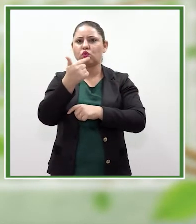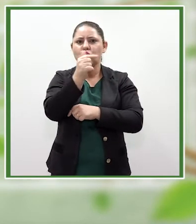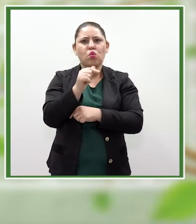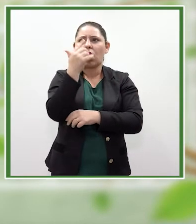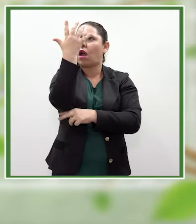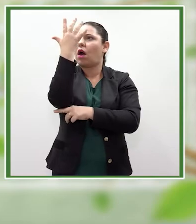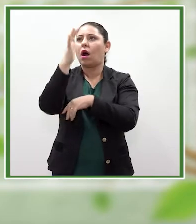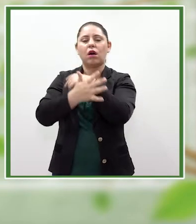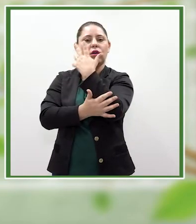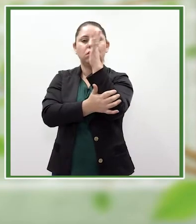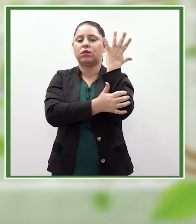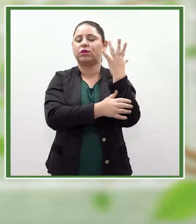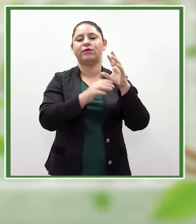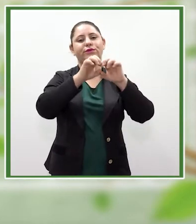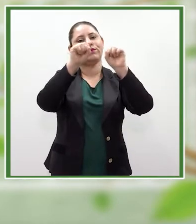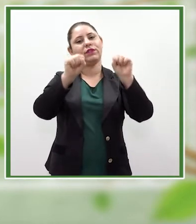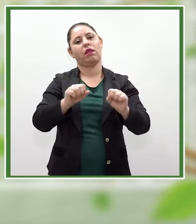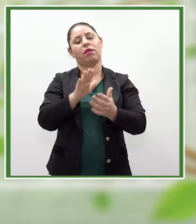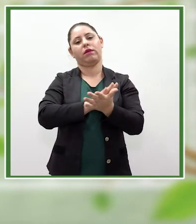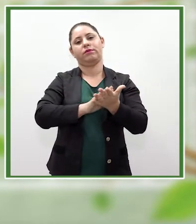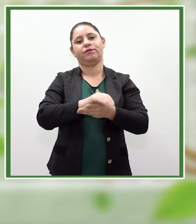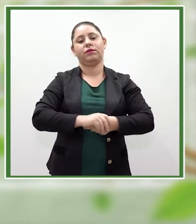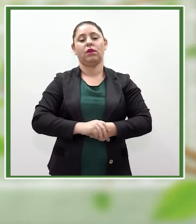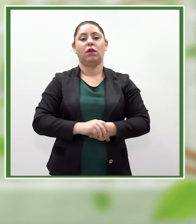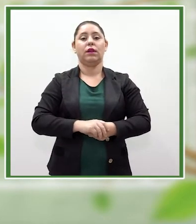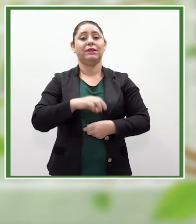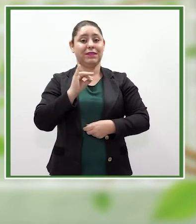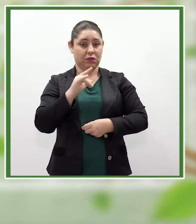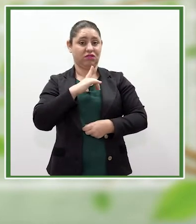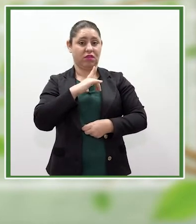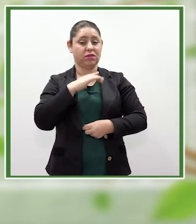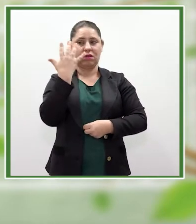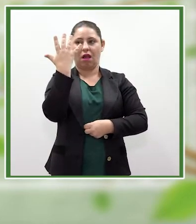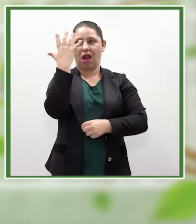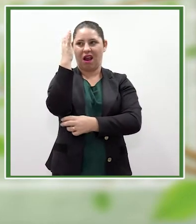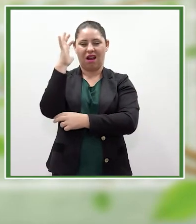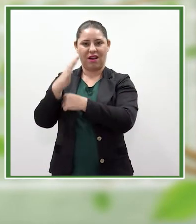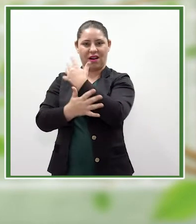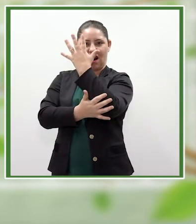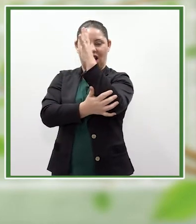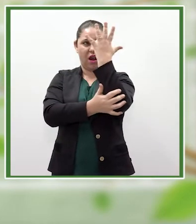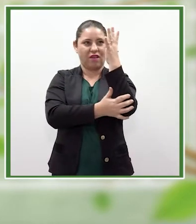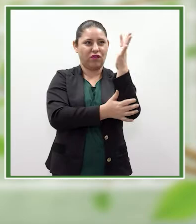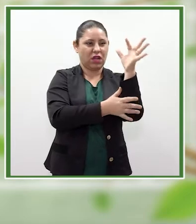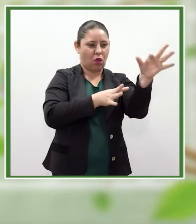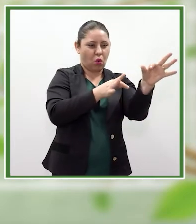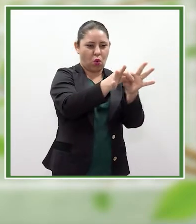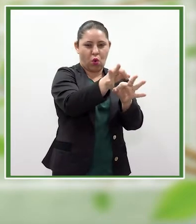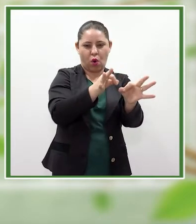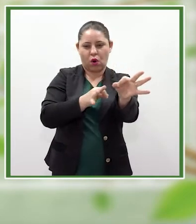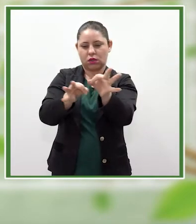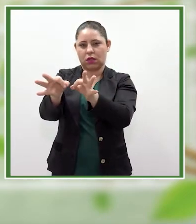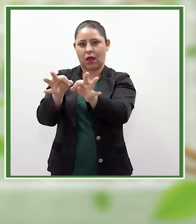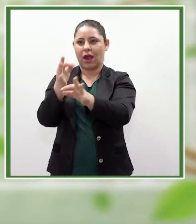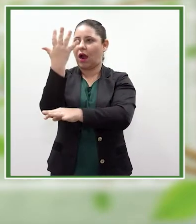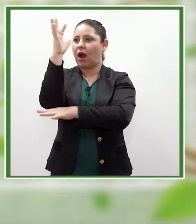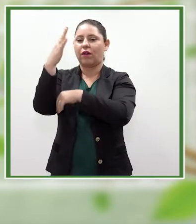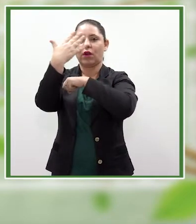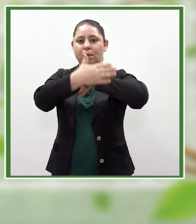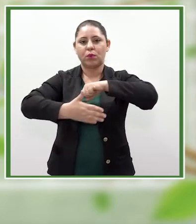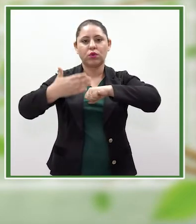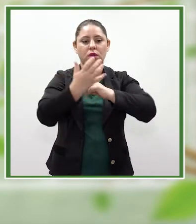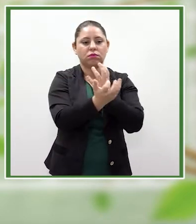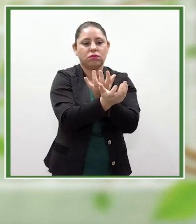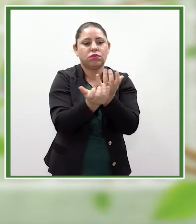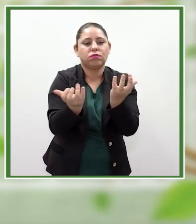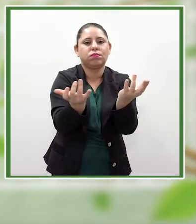aqui dispostas corretamente, além das árvores protegerem o pasto, também estariam protegendo os animais, nós certamente não teríamos